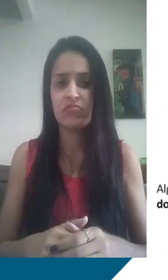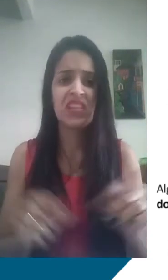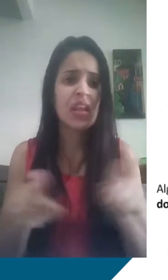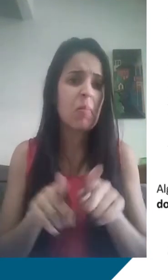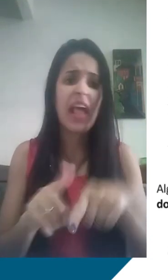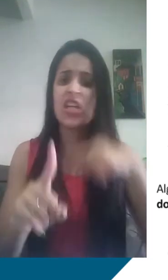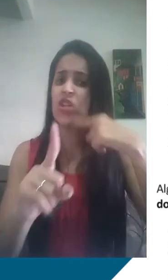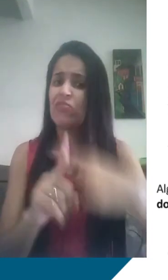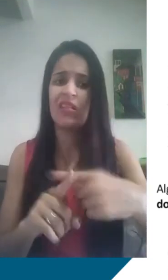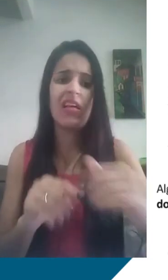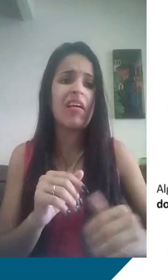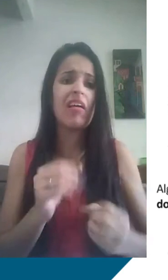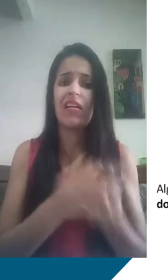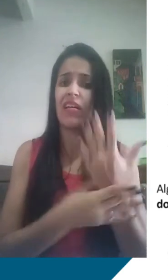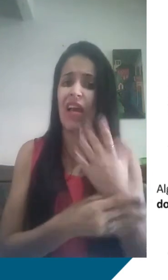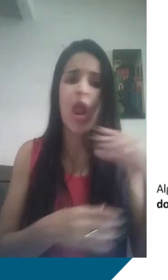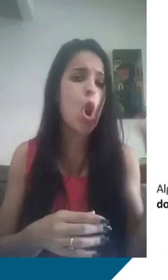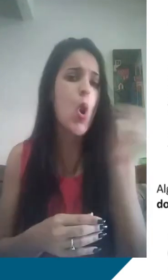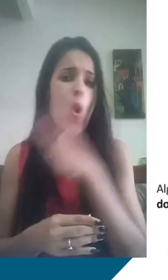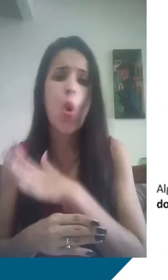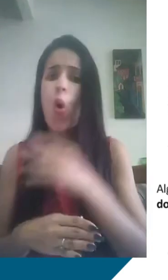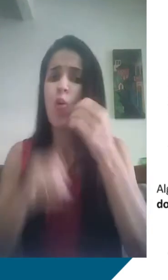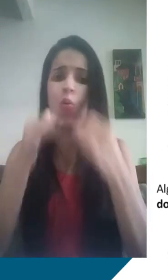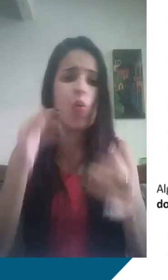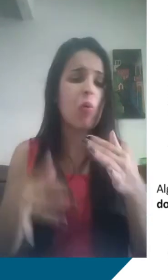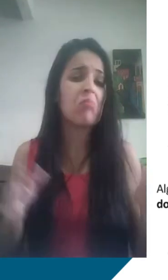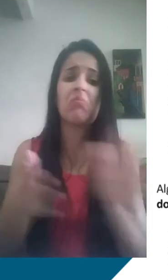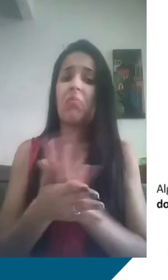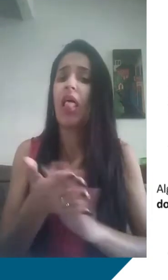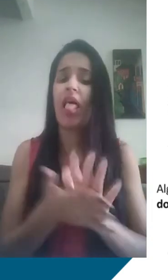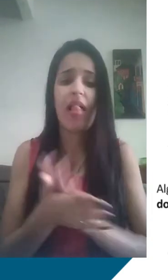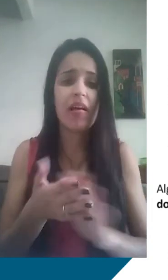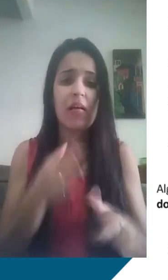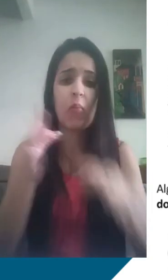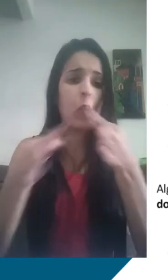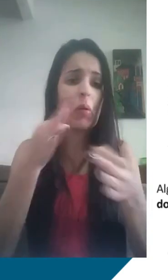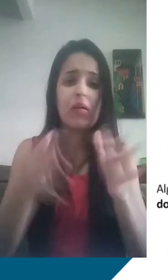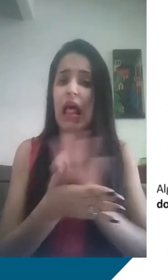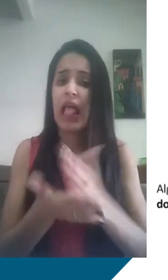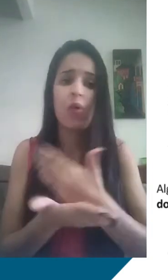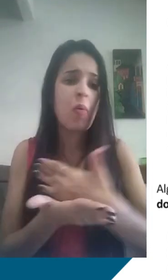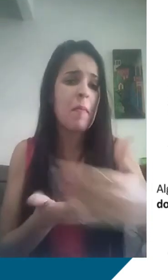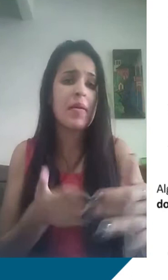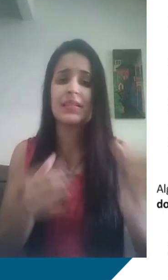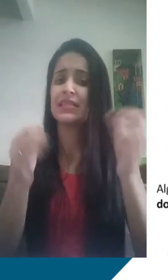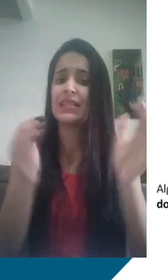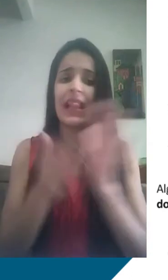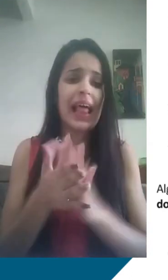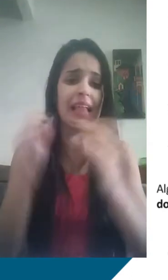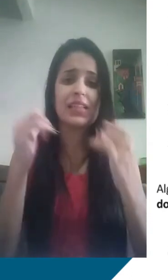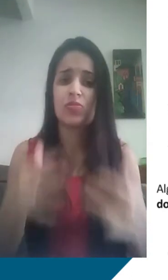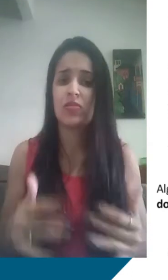serve para adicionar, acrescentar nenhum novo argumento ou ação realizada, assim como também não inicia, não introduz